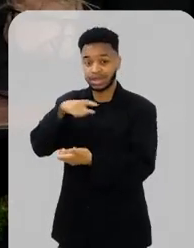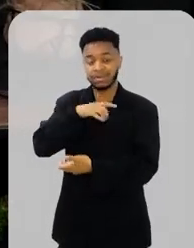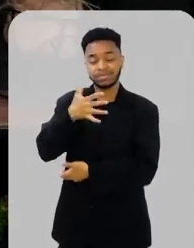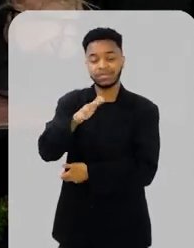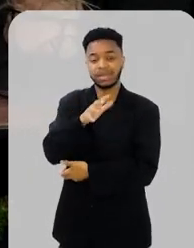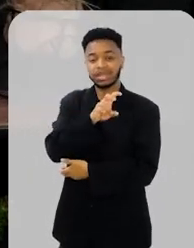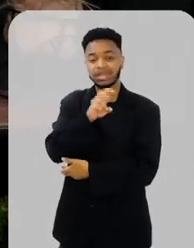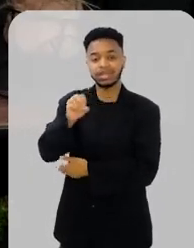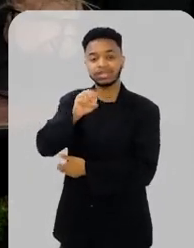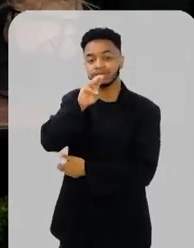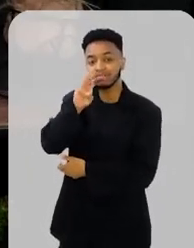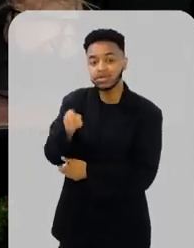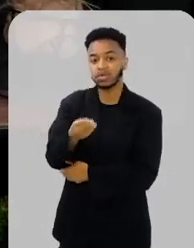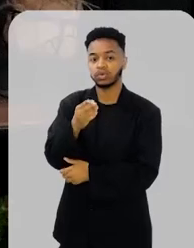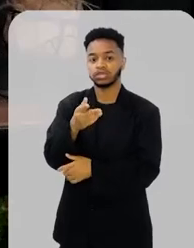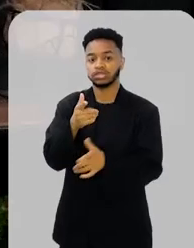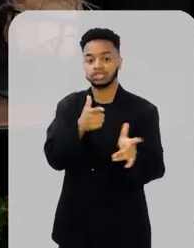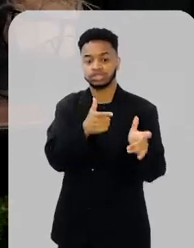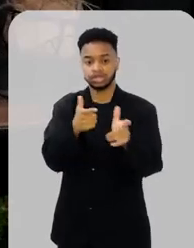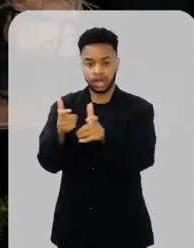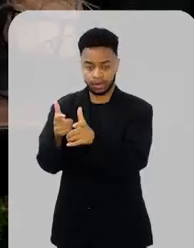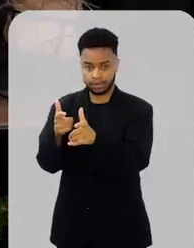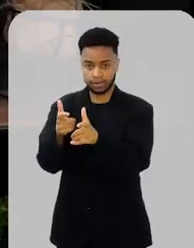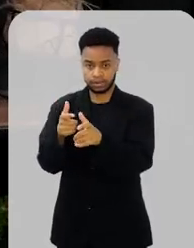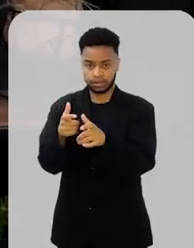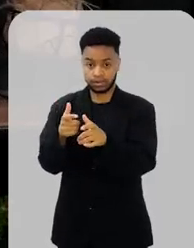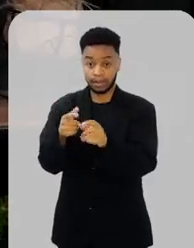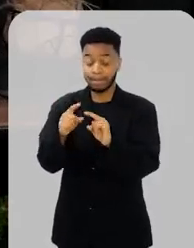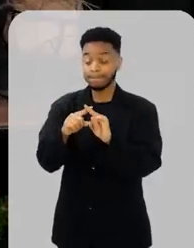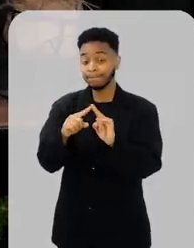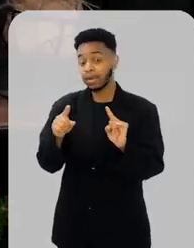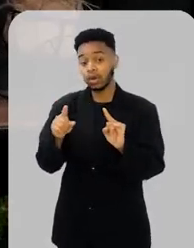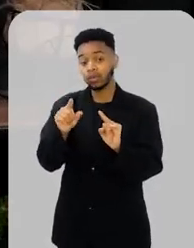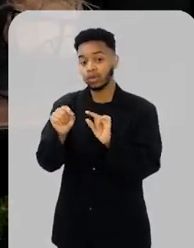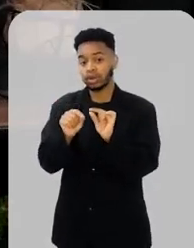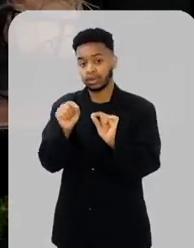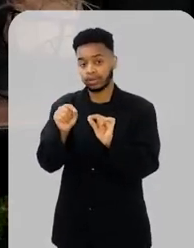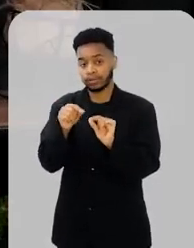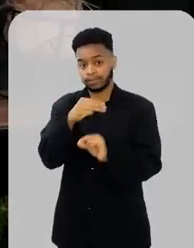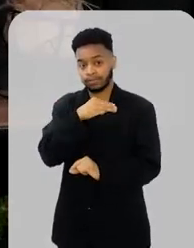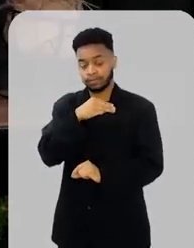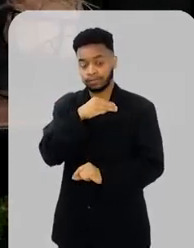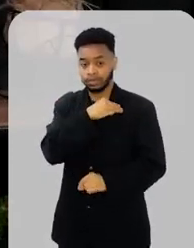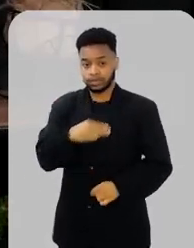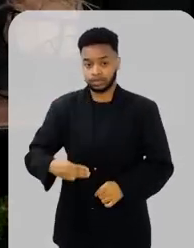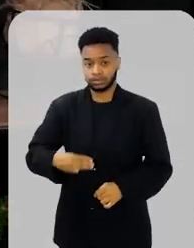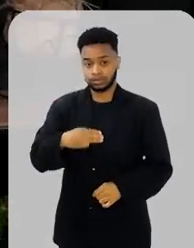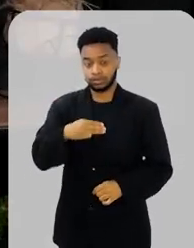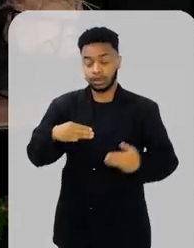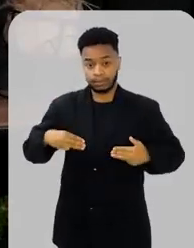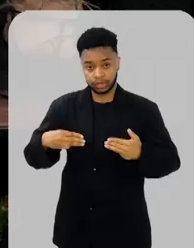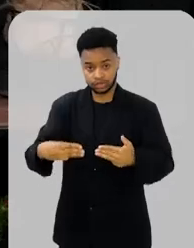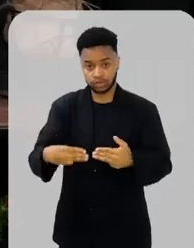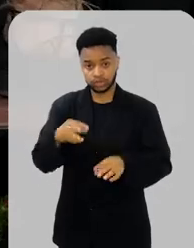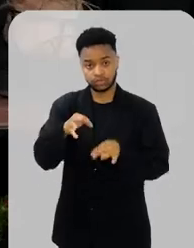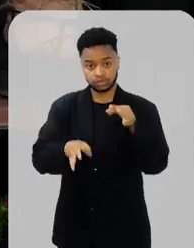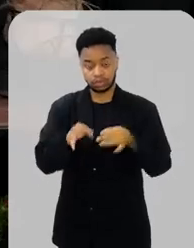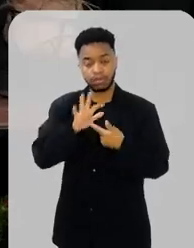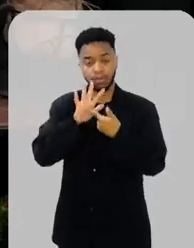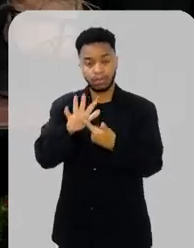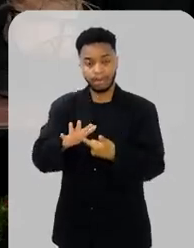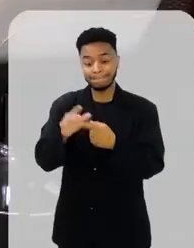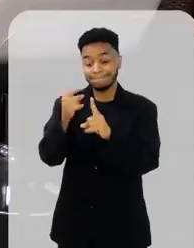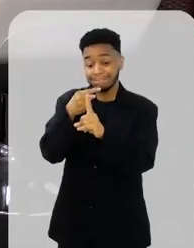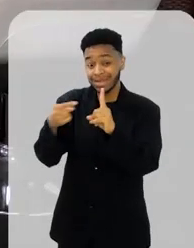mundo, são 500 milhões de armas de pequeno porte. E mais do que isso, de acordo com o Ministério da Justiça, Paulo, metade